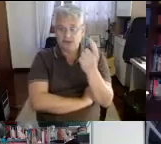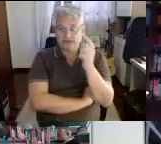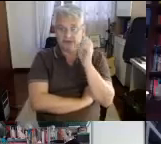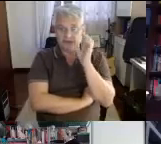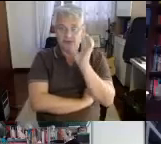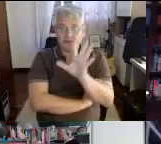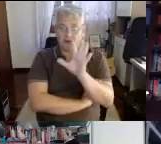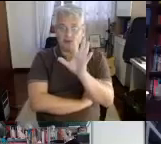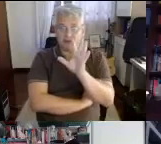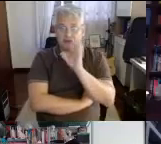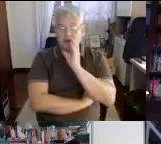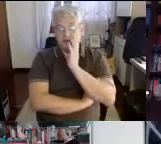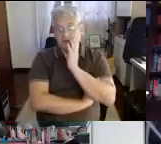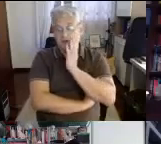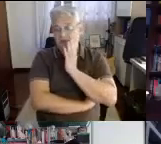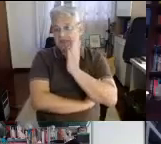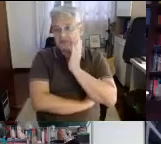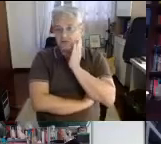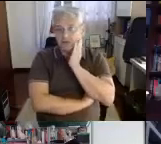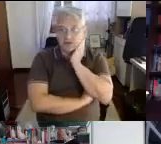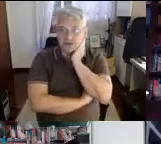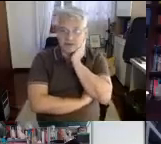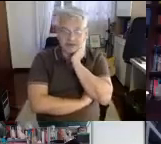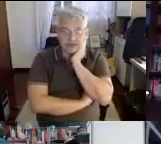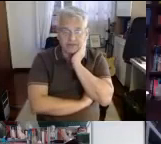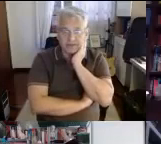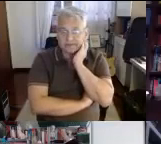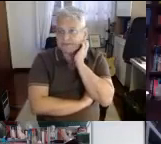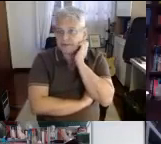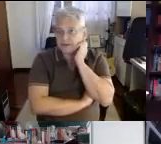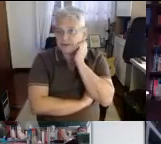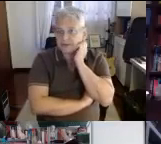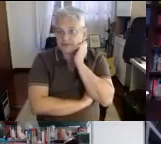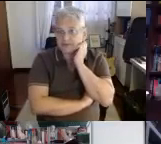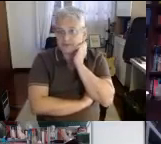você tem um parâmetro para dimensionar o brise, alguma coisa desse tipo.